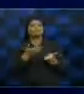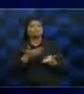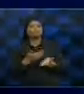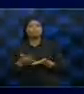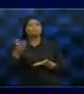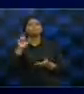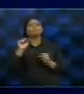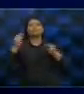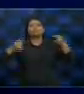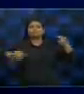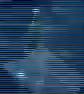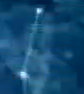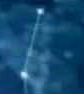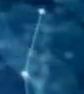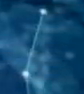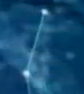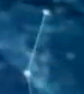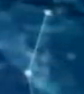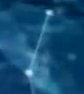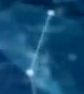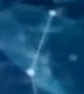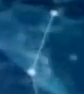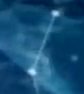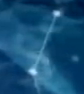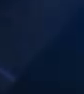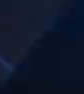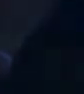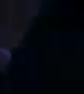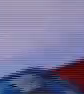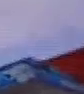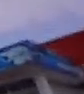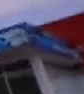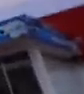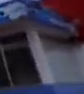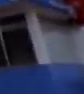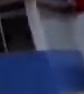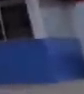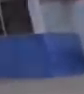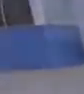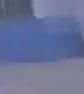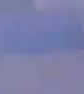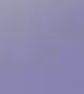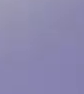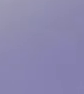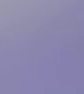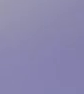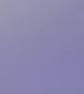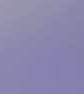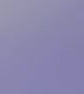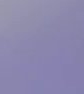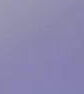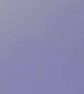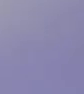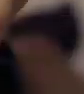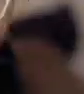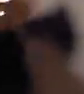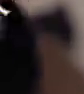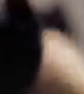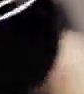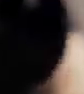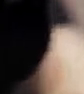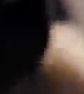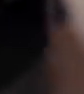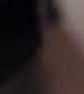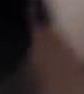ao nosso debate. Eleições 2016. Oferecimento 3D Alarmes. Insegurança nunca mais.